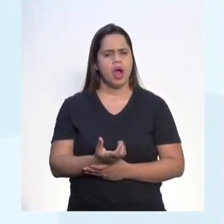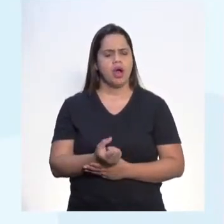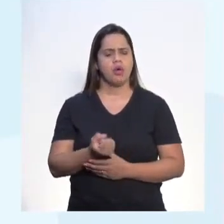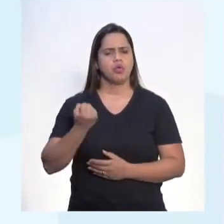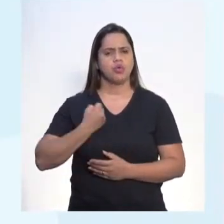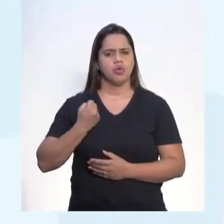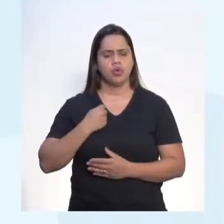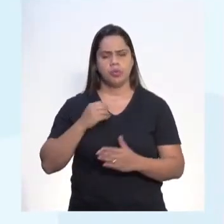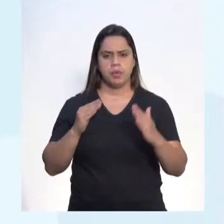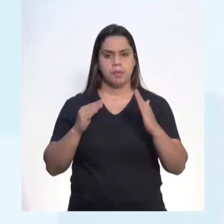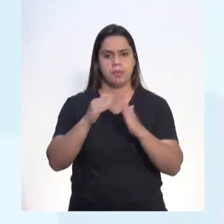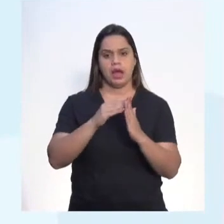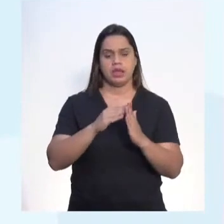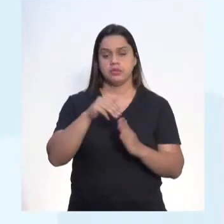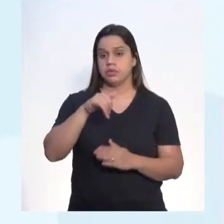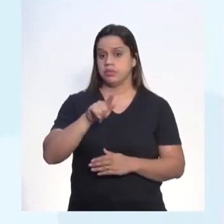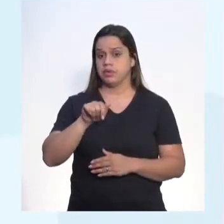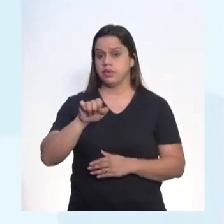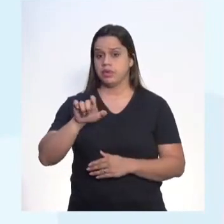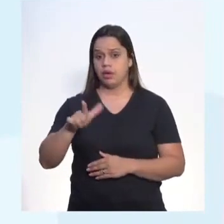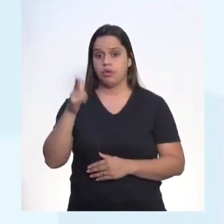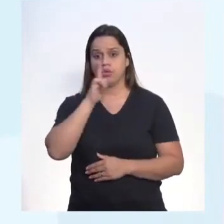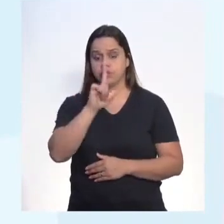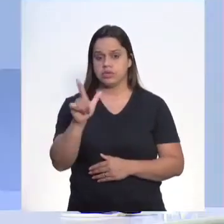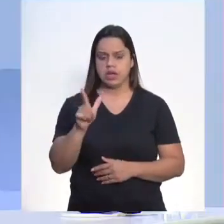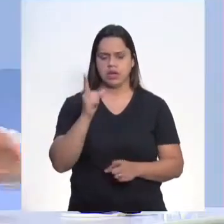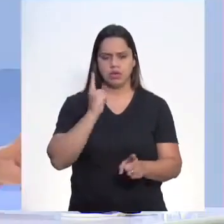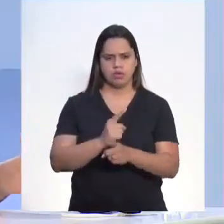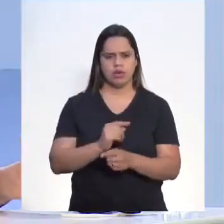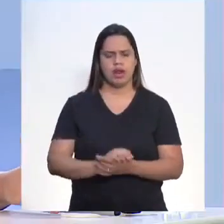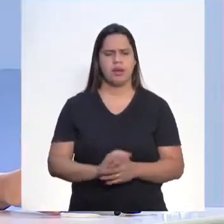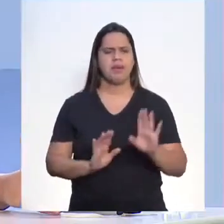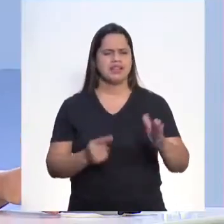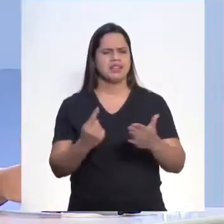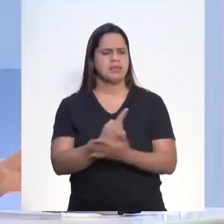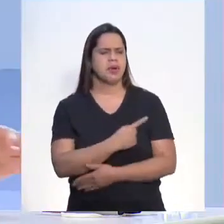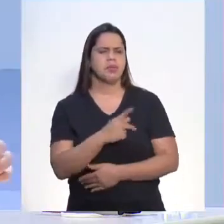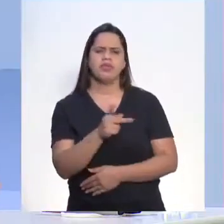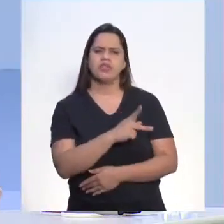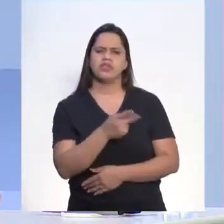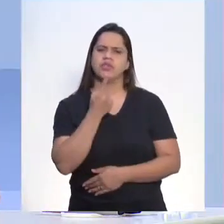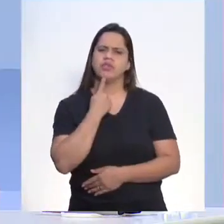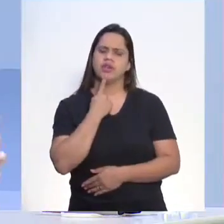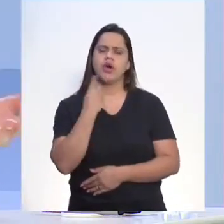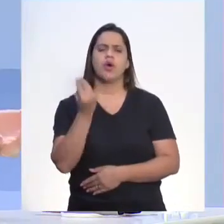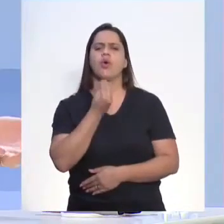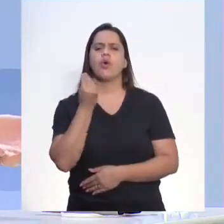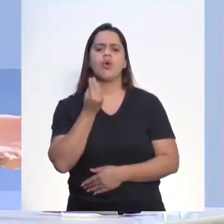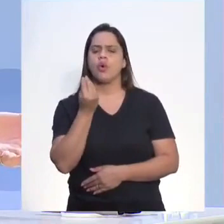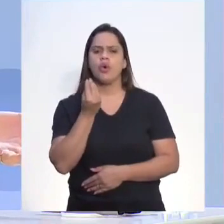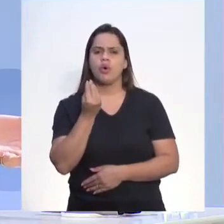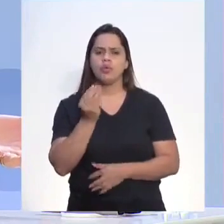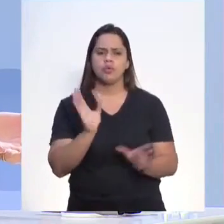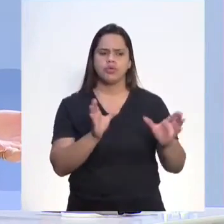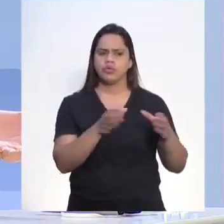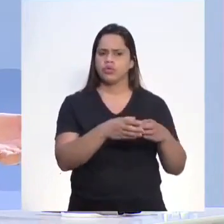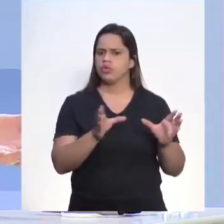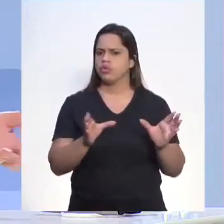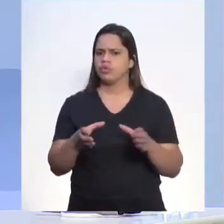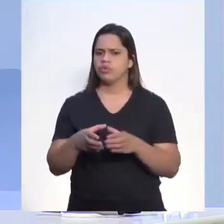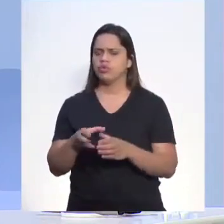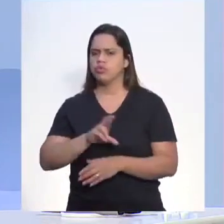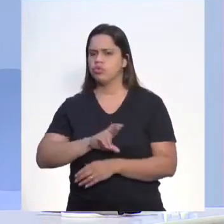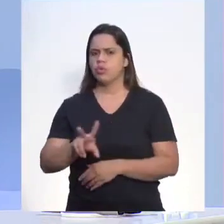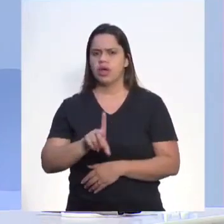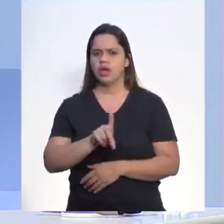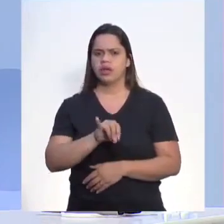Miguel pode encontrar? Aí você pode falar assim para mim, professora, mas aqui os conjuntos não são disjuntos,